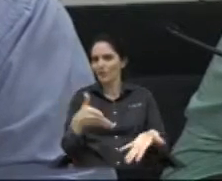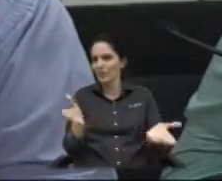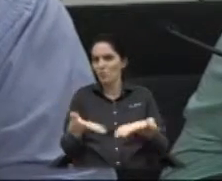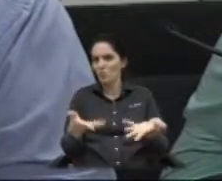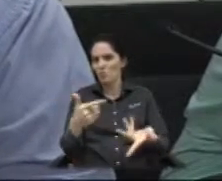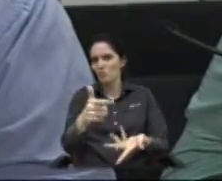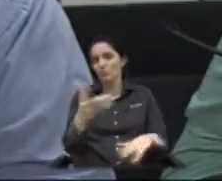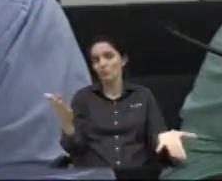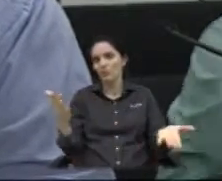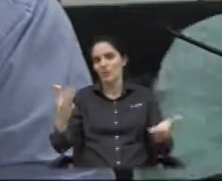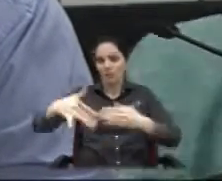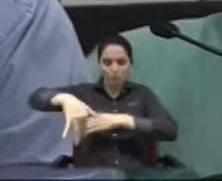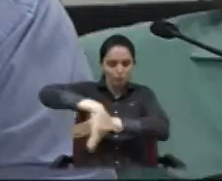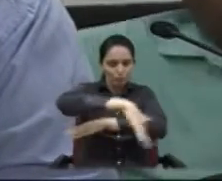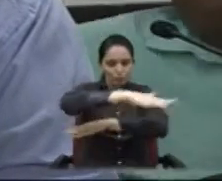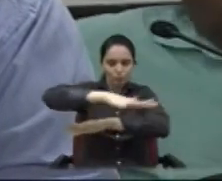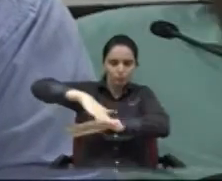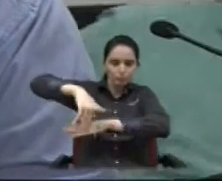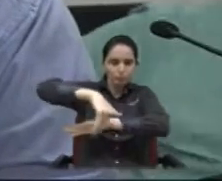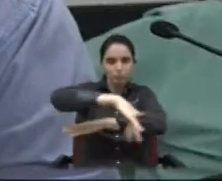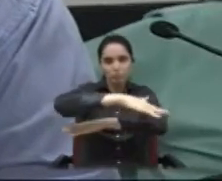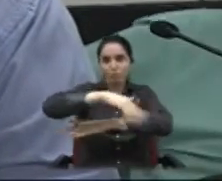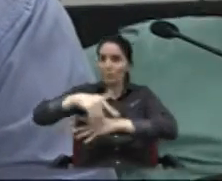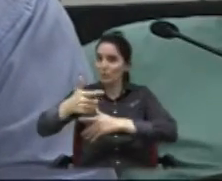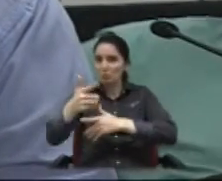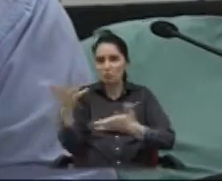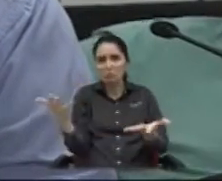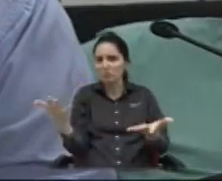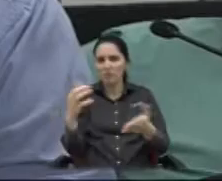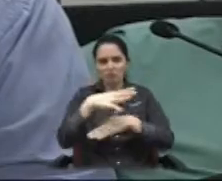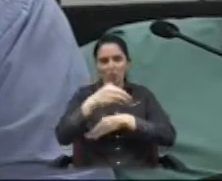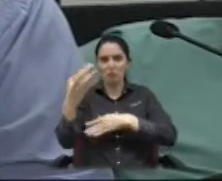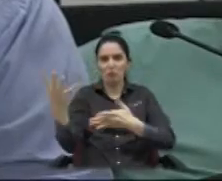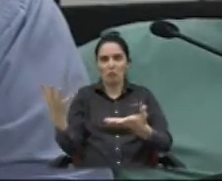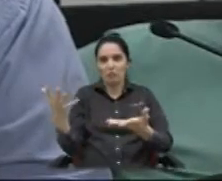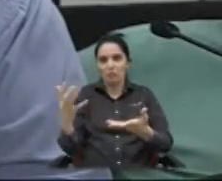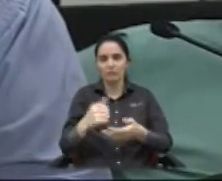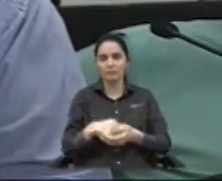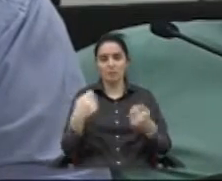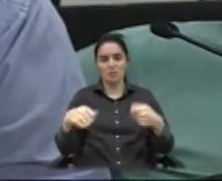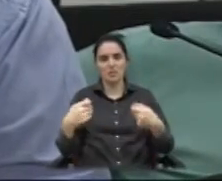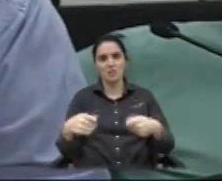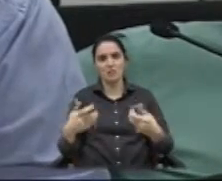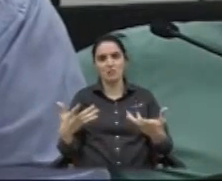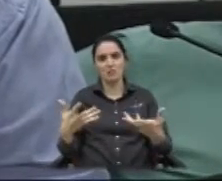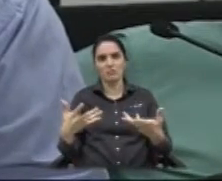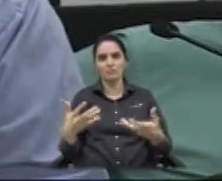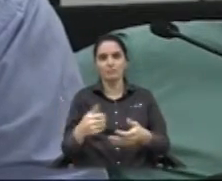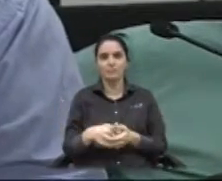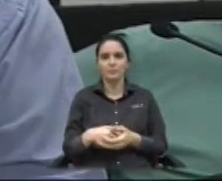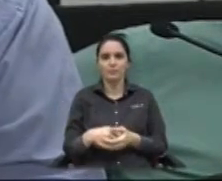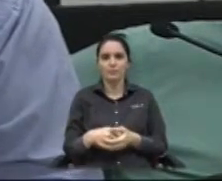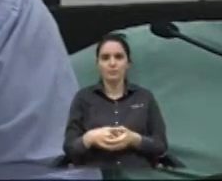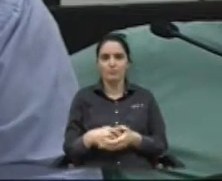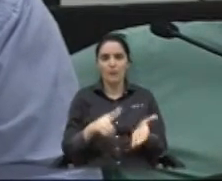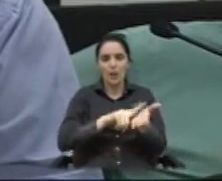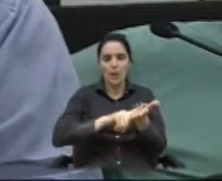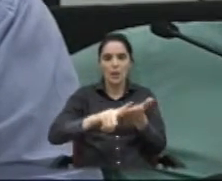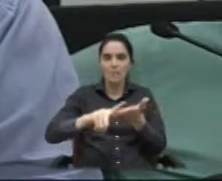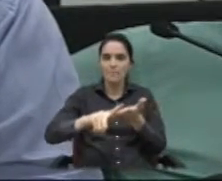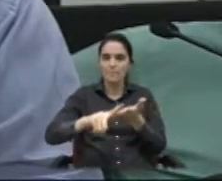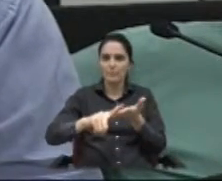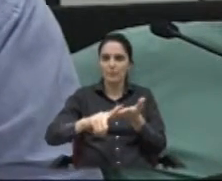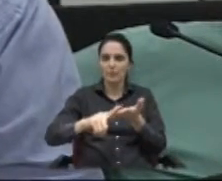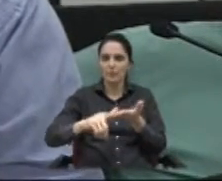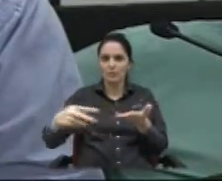sinalização de solo, a gente não tem esse acompanhamento. Não tem. Então, a limpeza pública,